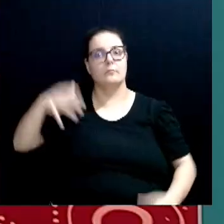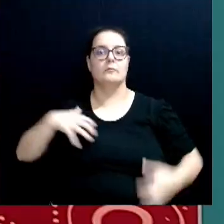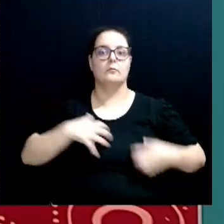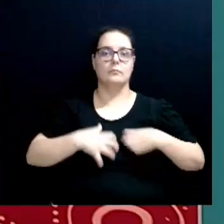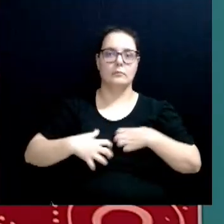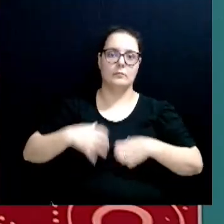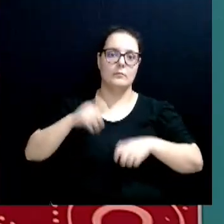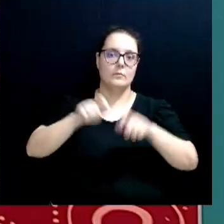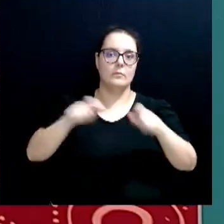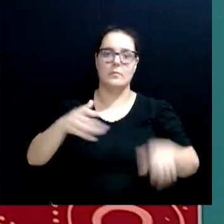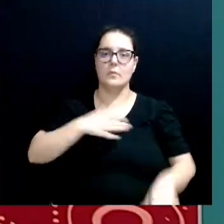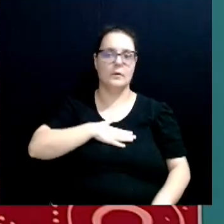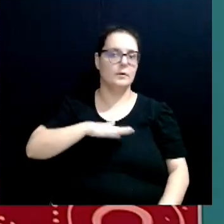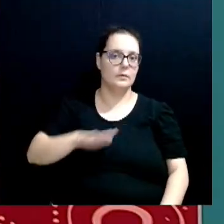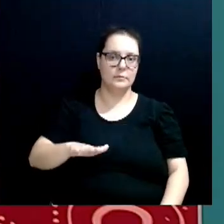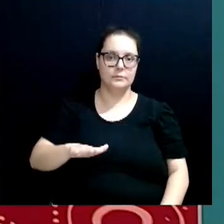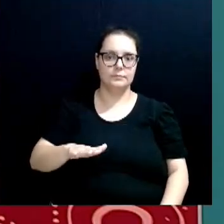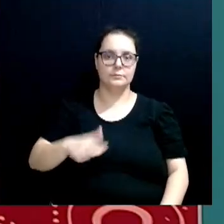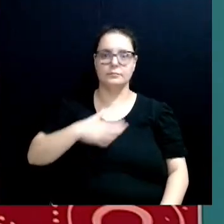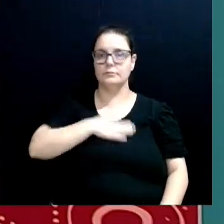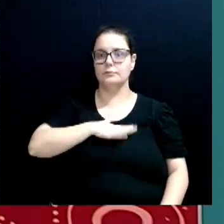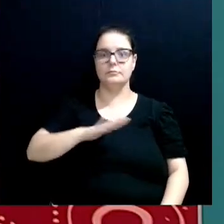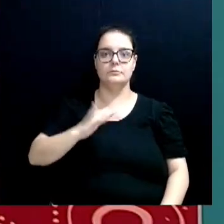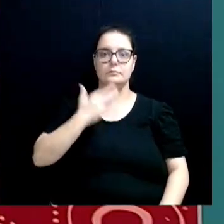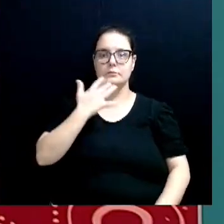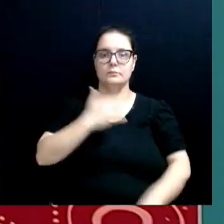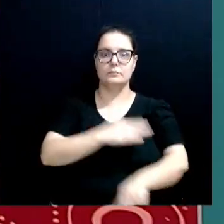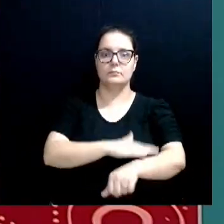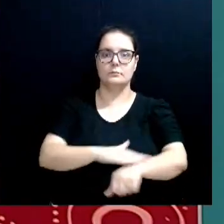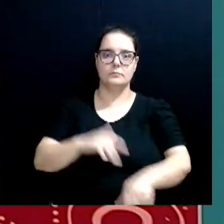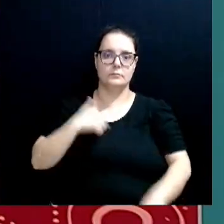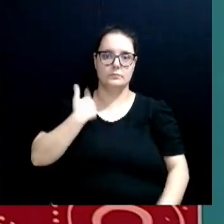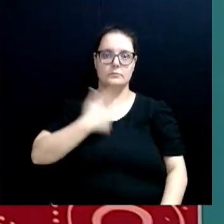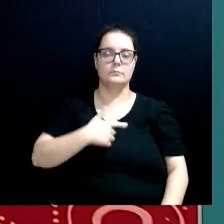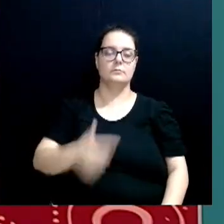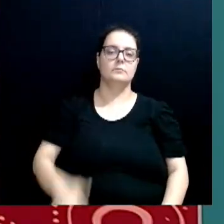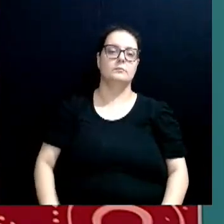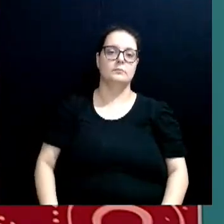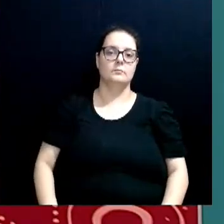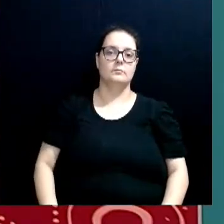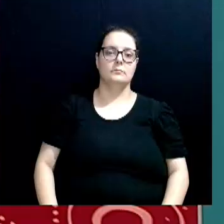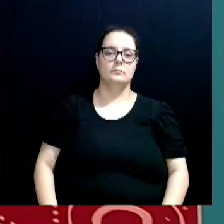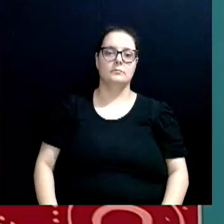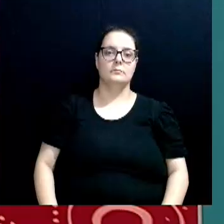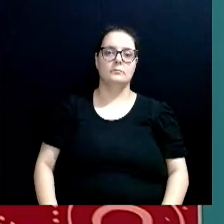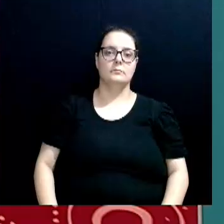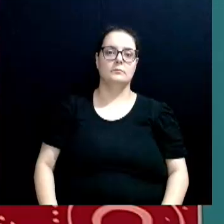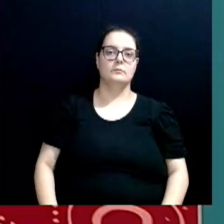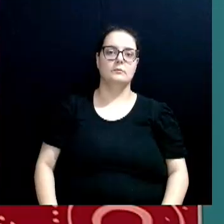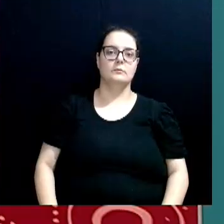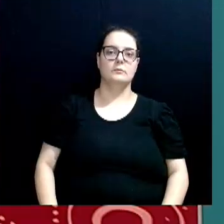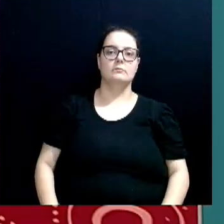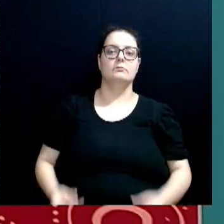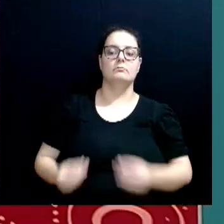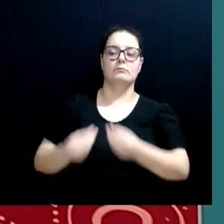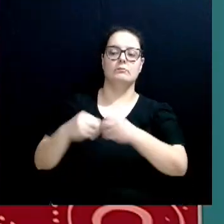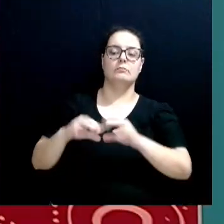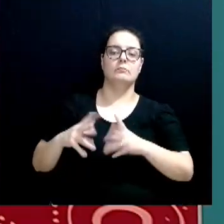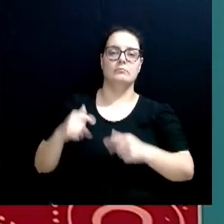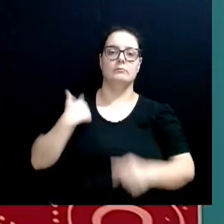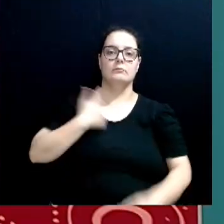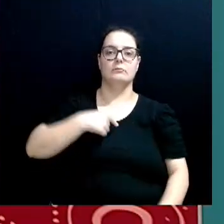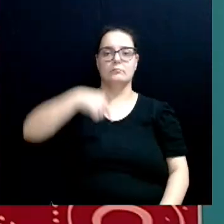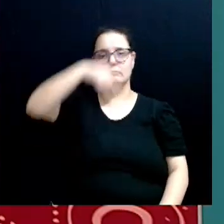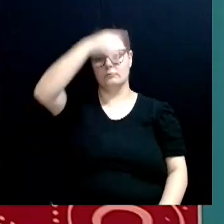não gostam da cor da nossa pele e depreciam todo o nosso sagrado. Então,